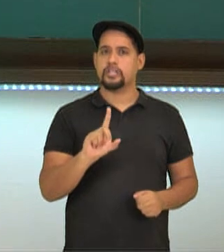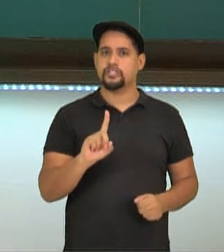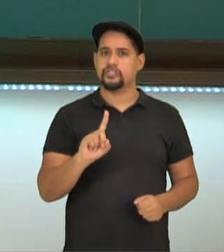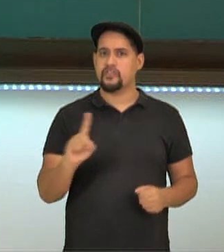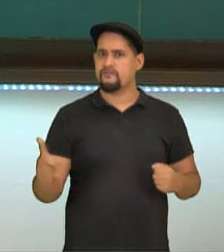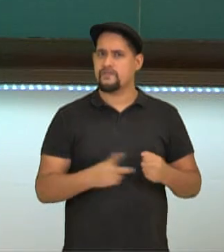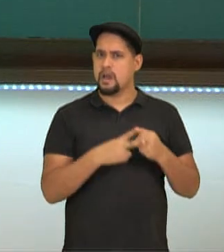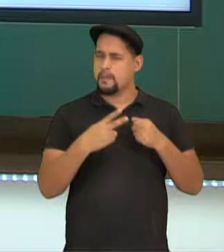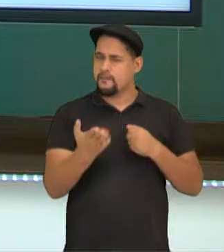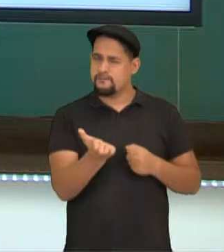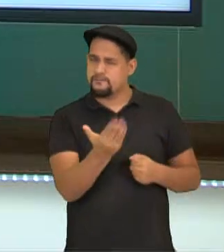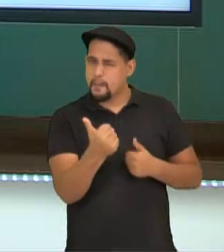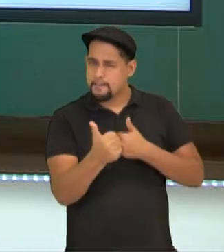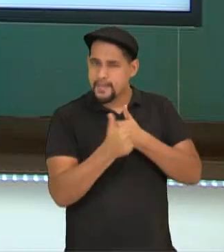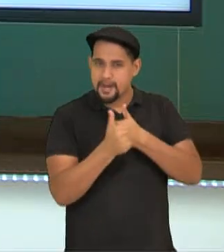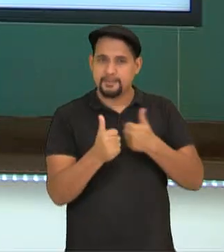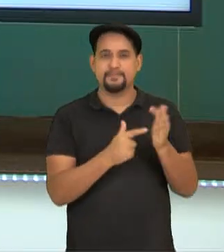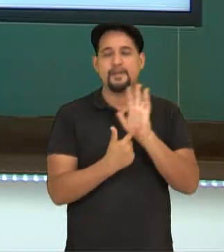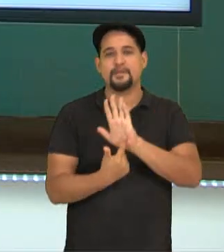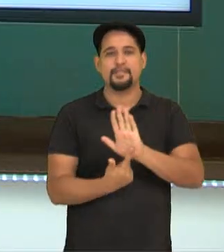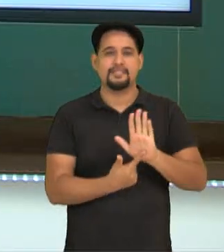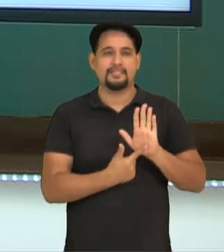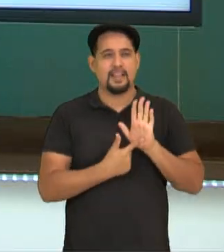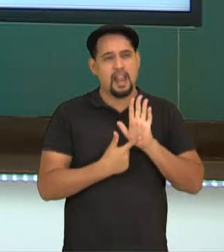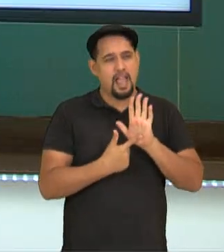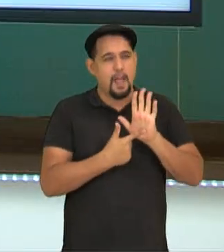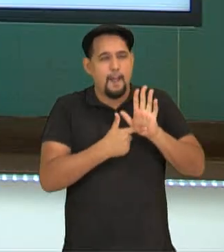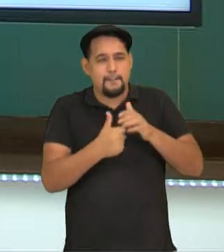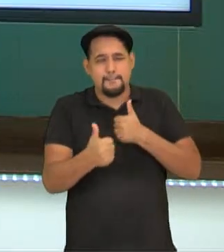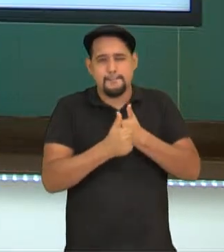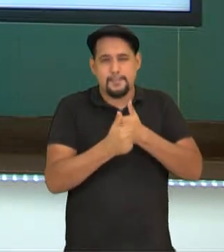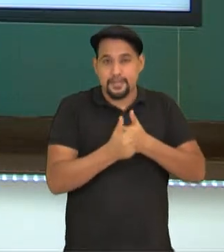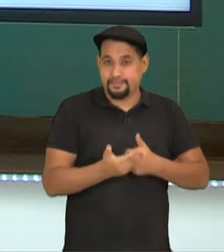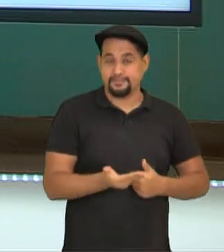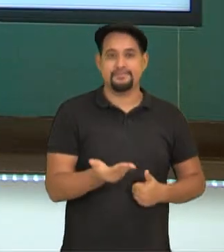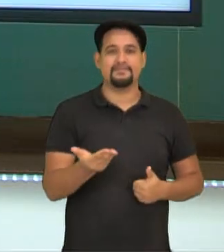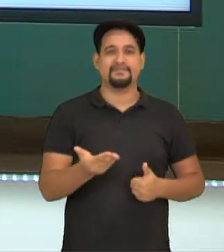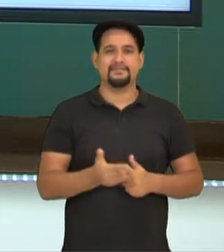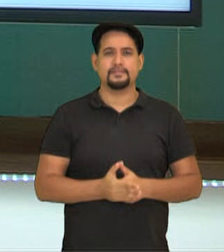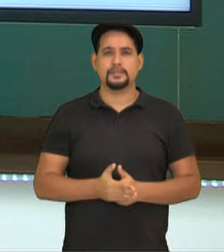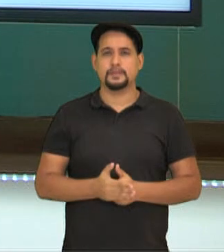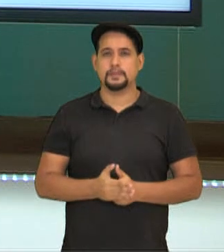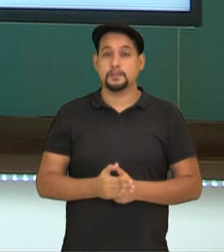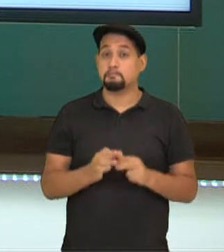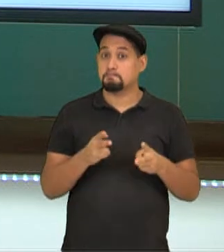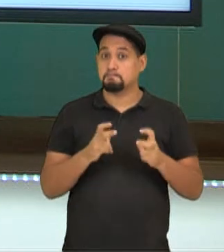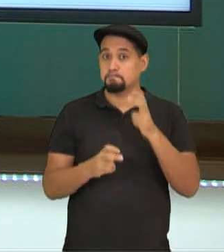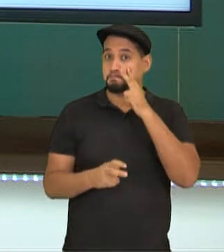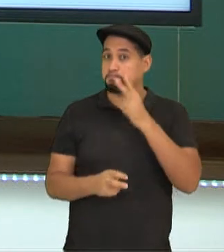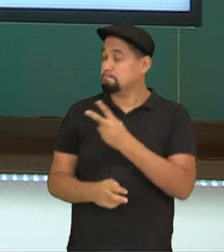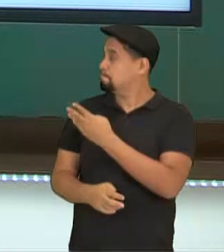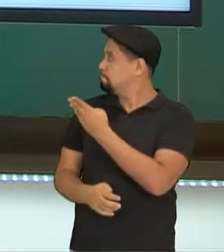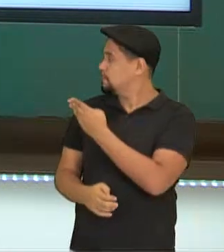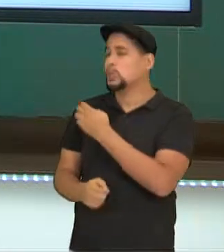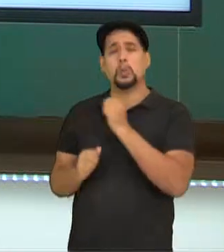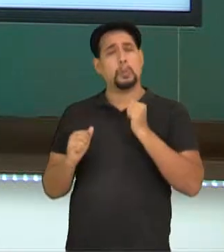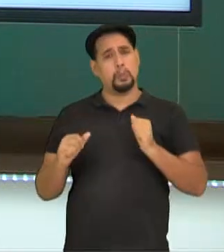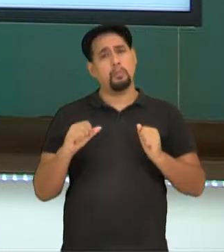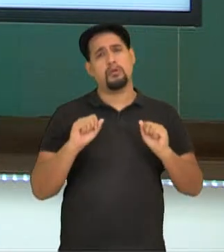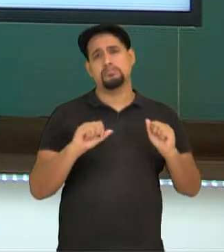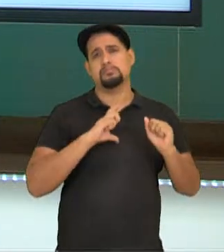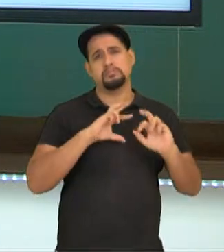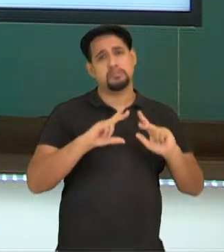fábula. Vou chegar mais pertinho de vocês aqui para ficar mais próximo, né? Olha aqui, poderiam ser outros, aqui